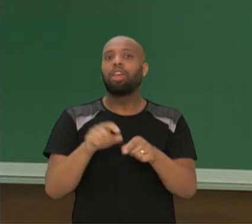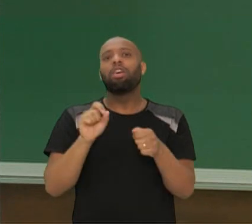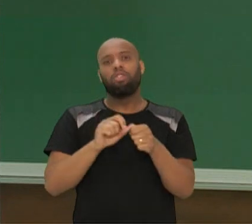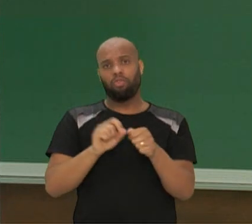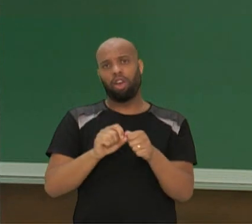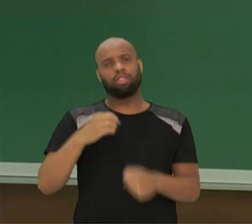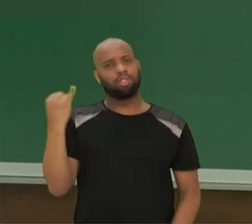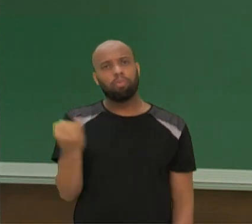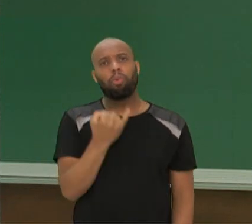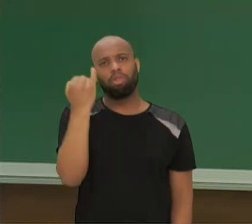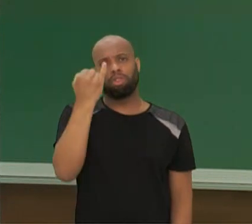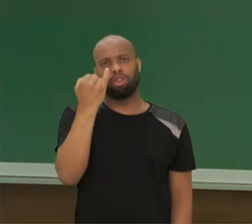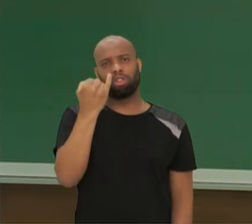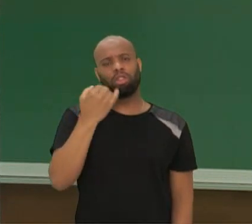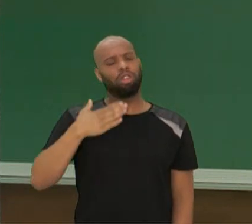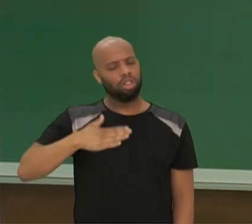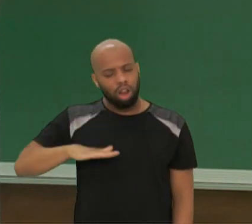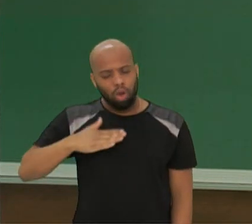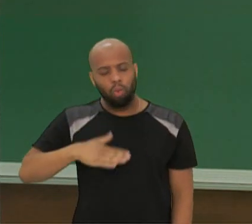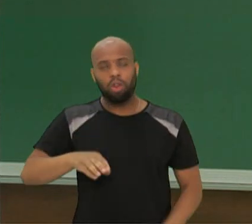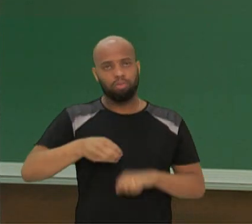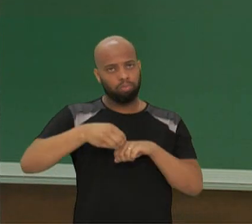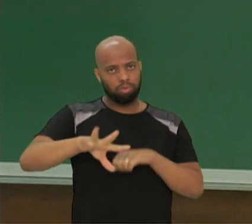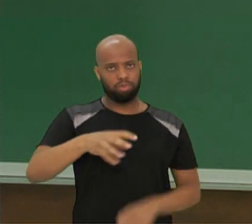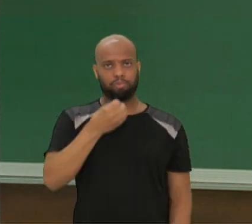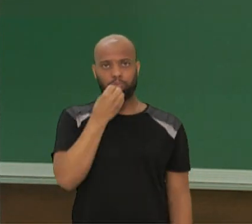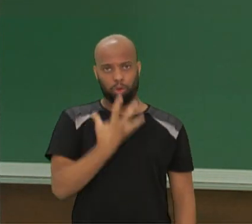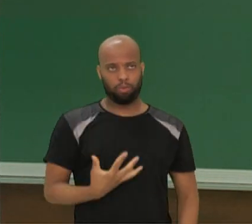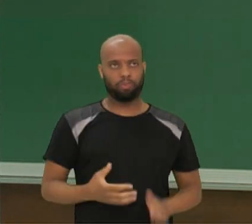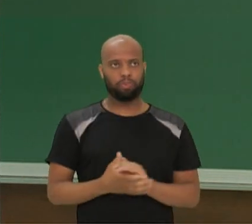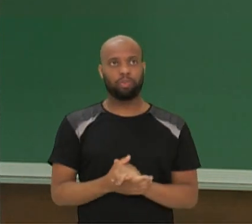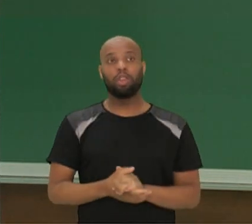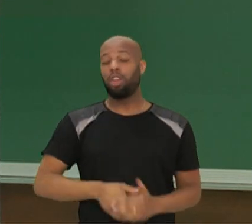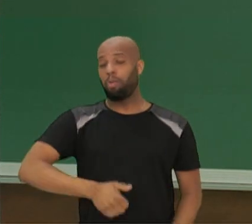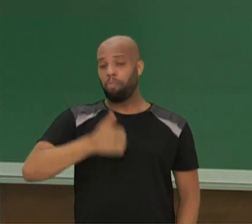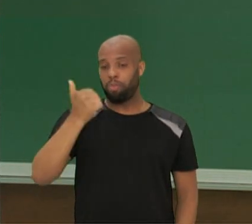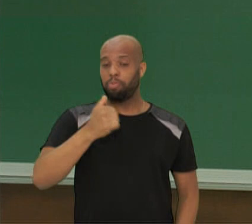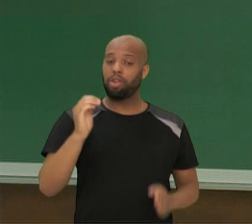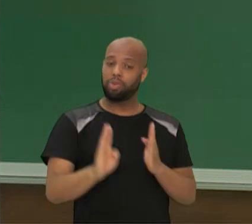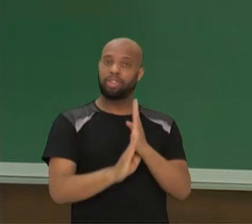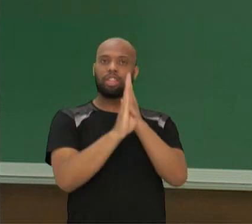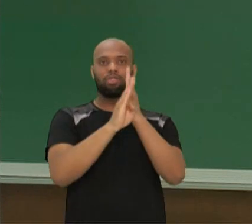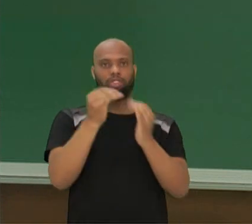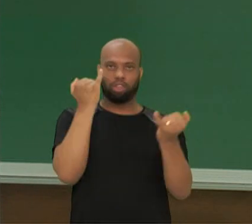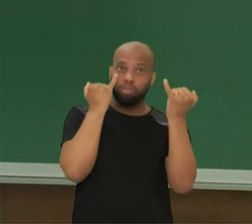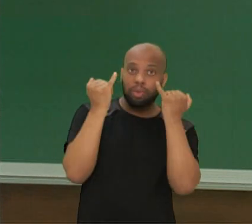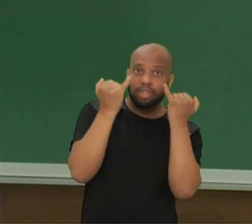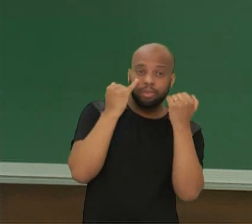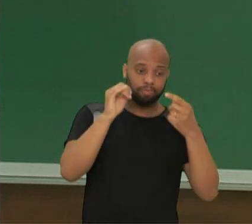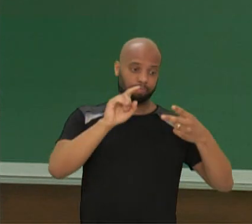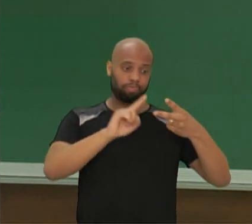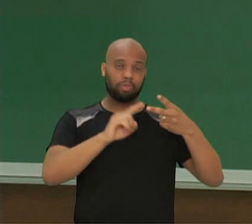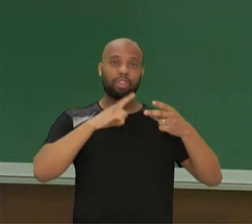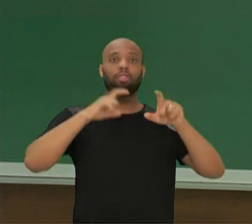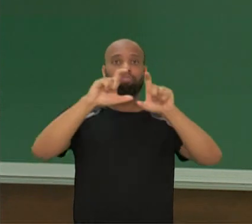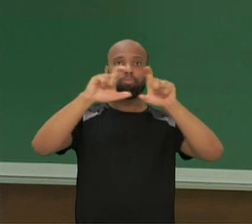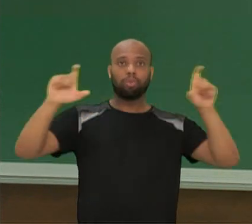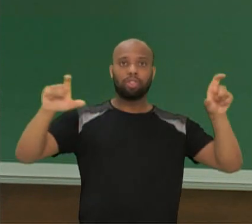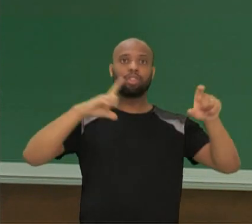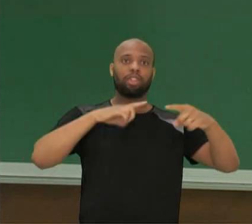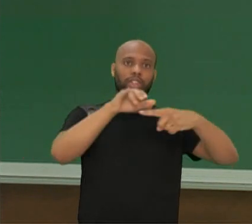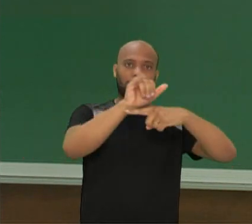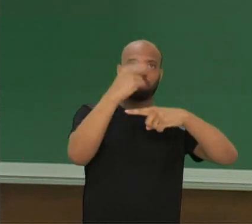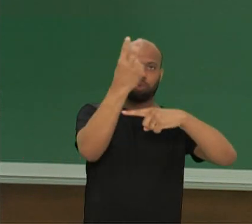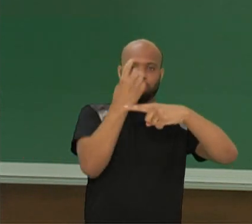que fica bem mais tranquilo assim. Olha que a dica é boa, tá? Então, olha lá, o primeiro passo, identificar os dados. Eu tenho aqui, então, a equação y²